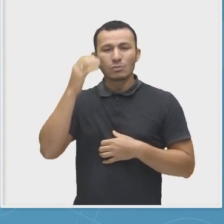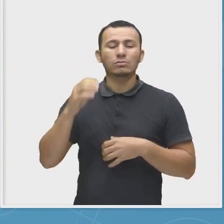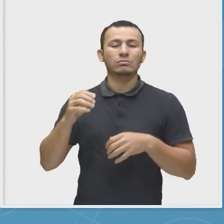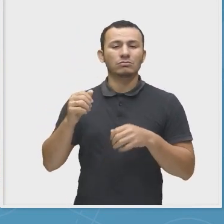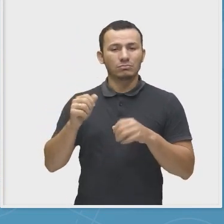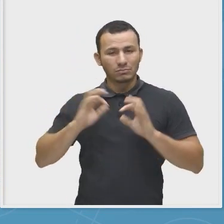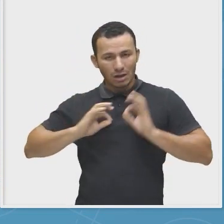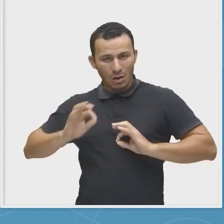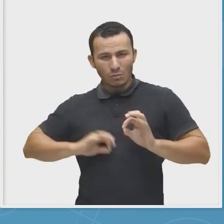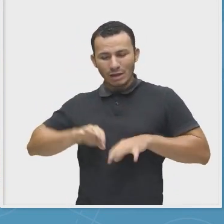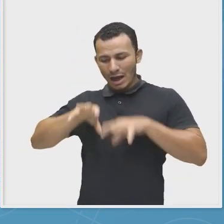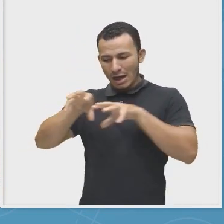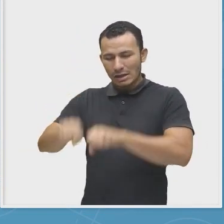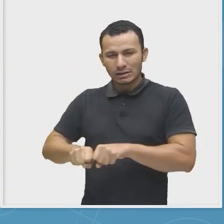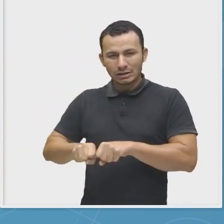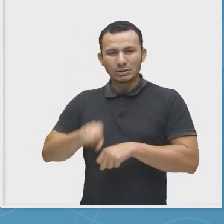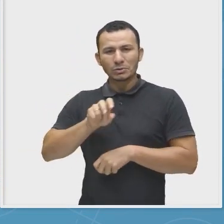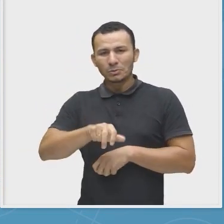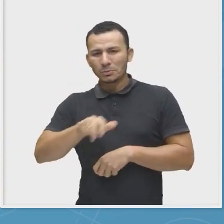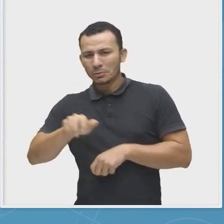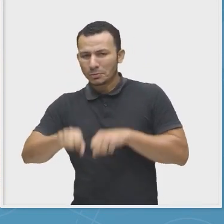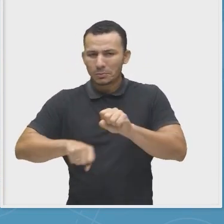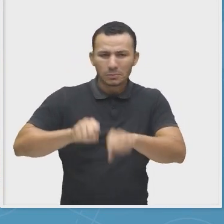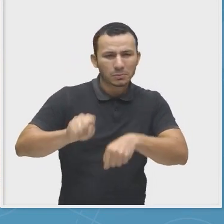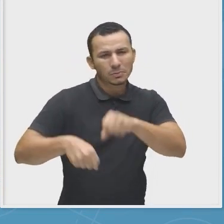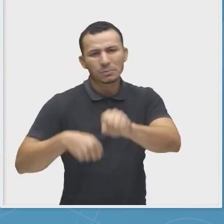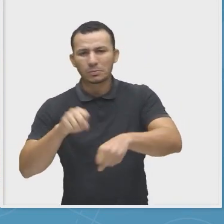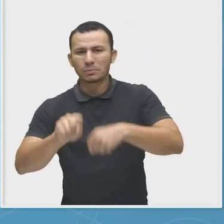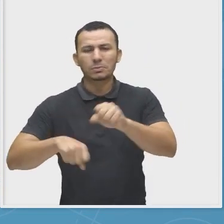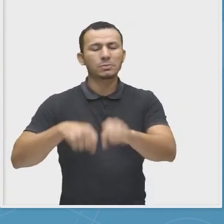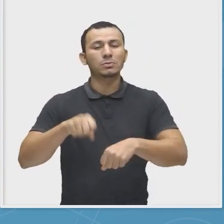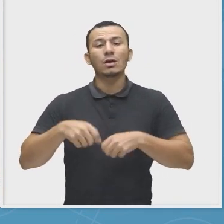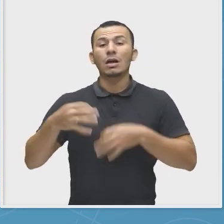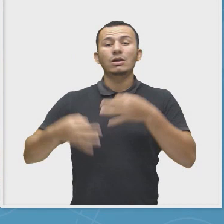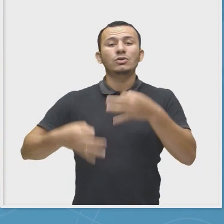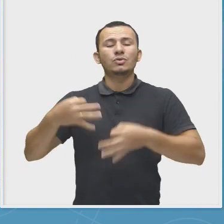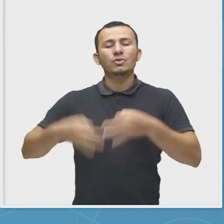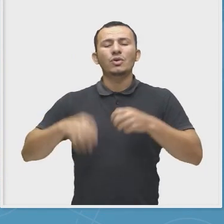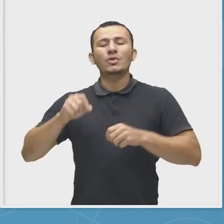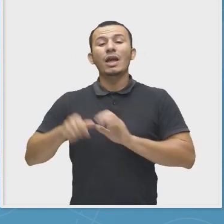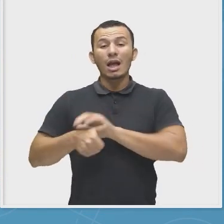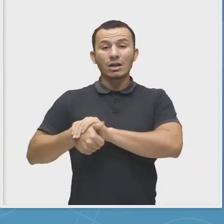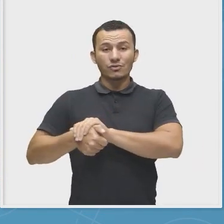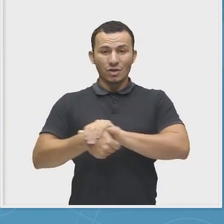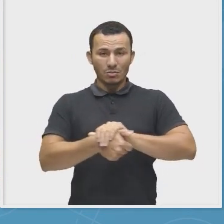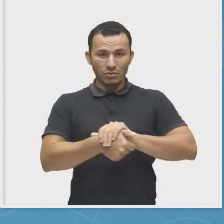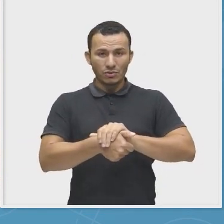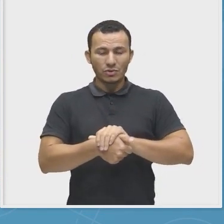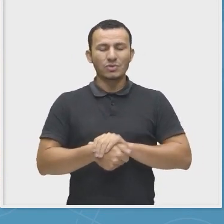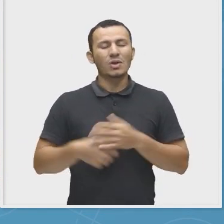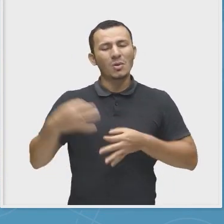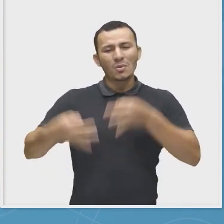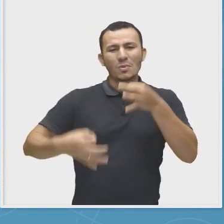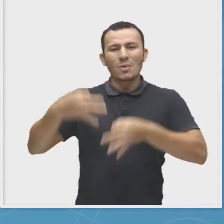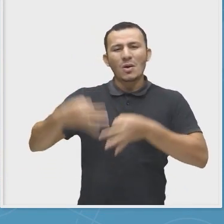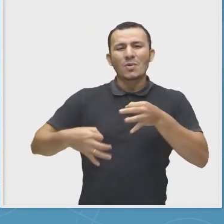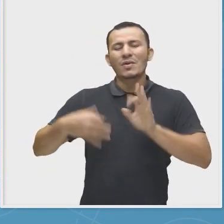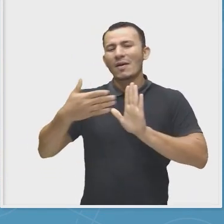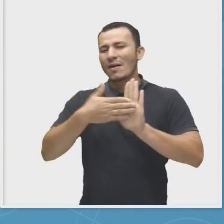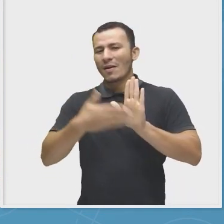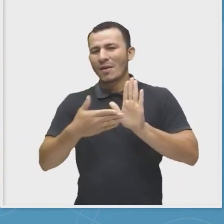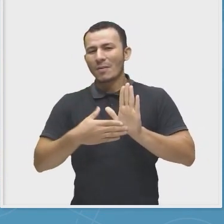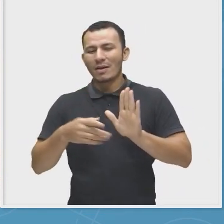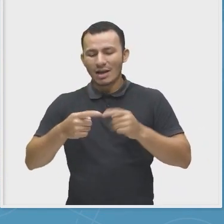onça. É juiz de direito entre os animais o jabuti, cujas audiências são dadas à borda